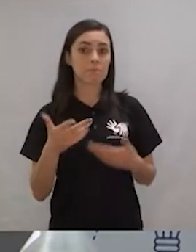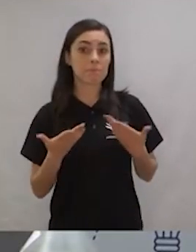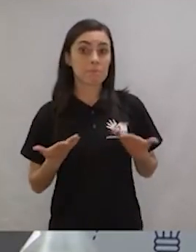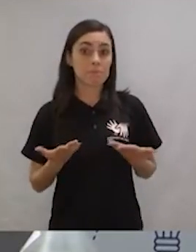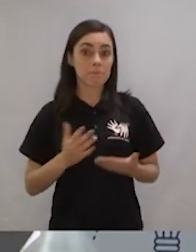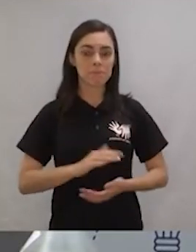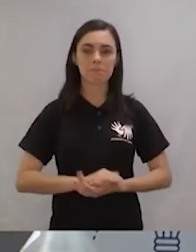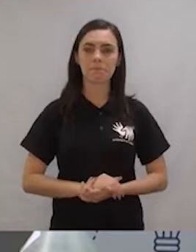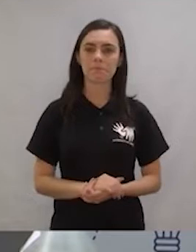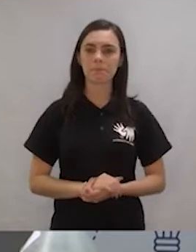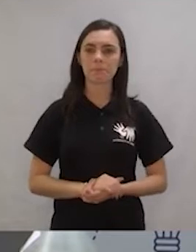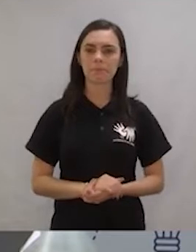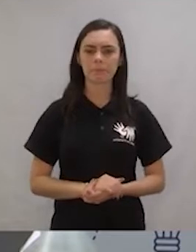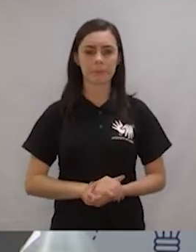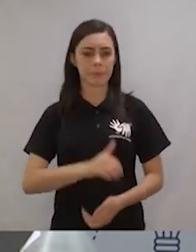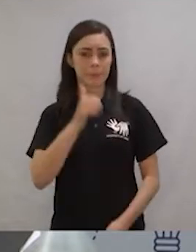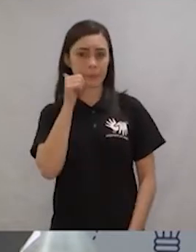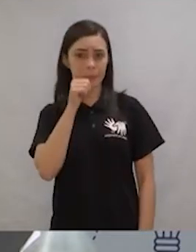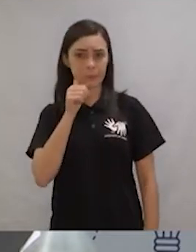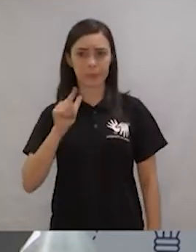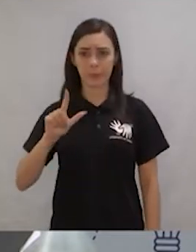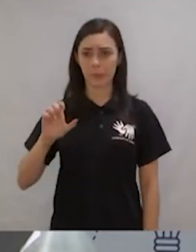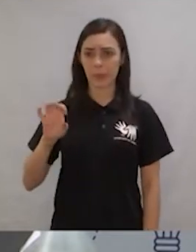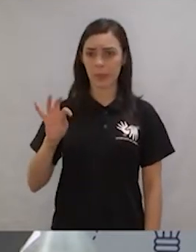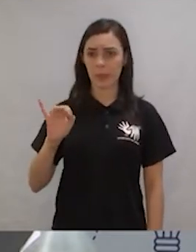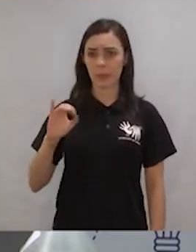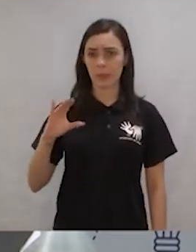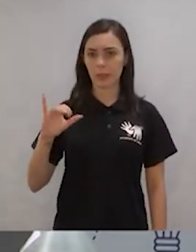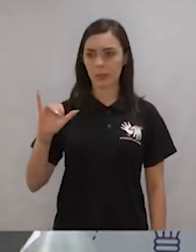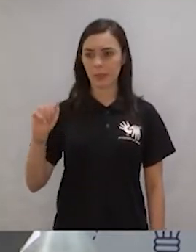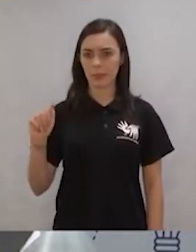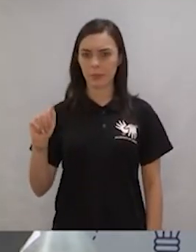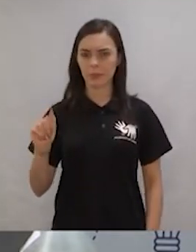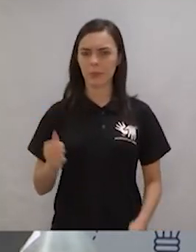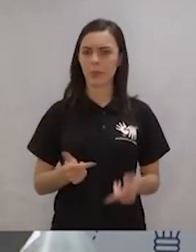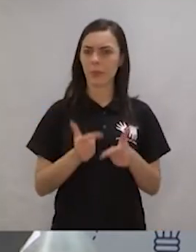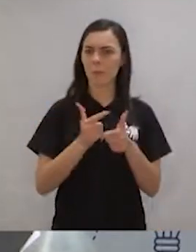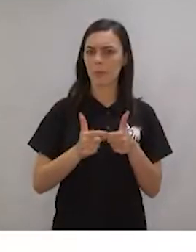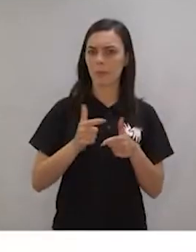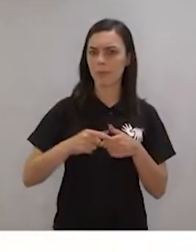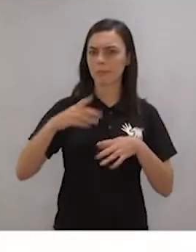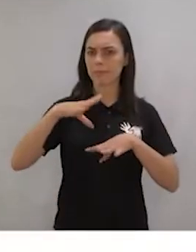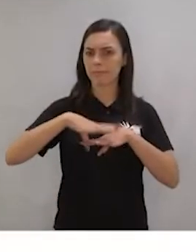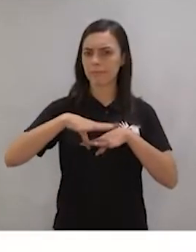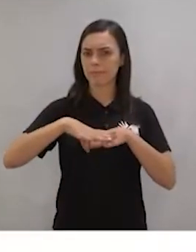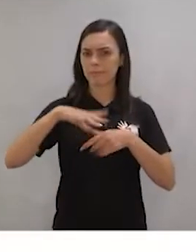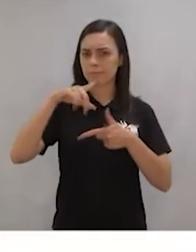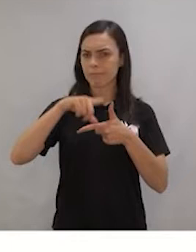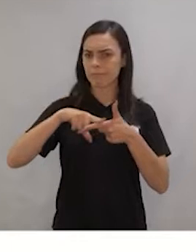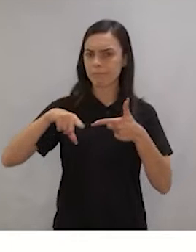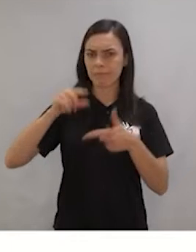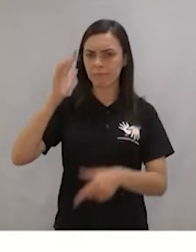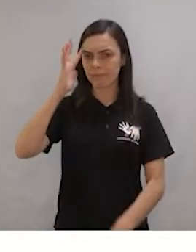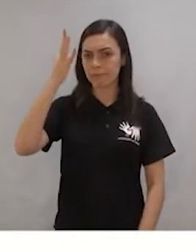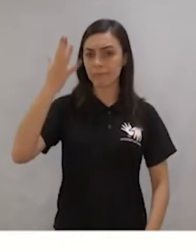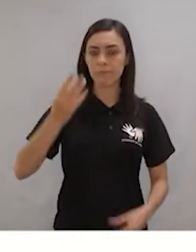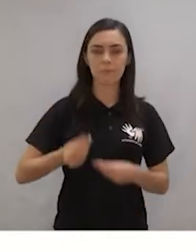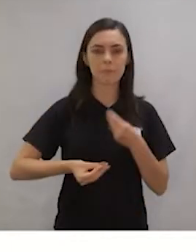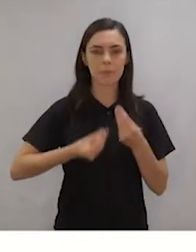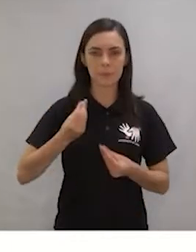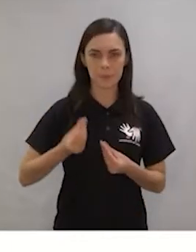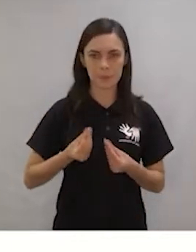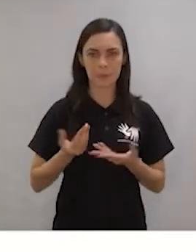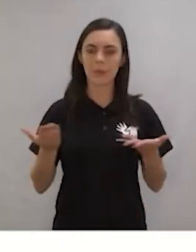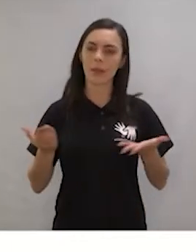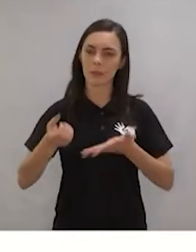atividade? A Letícia está dizendo resolução de problemas de divisão.